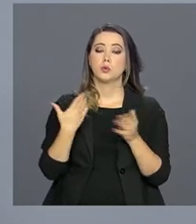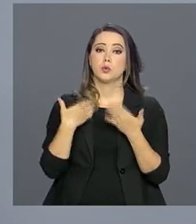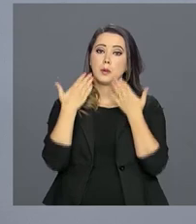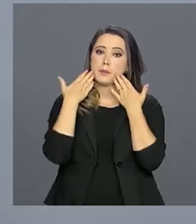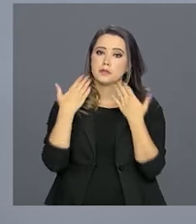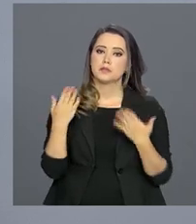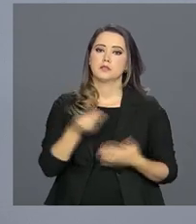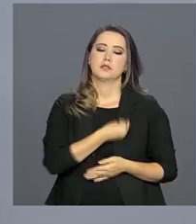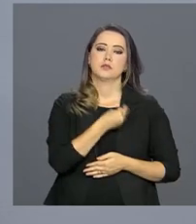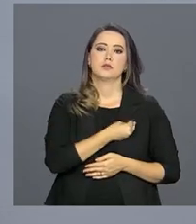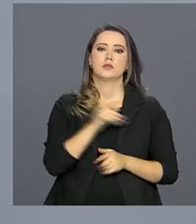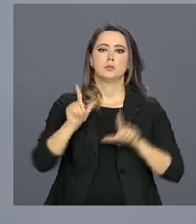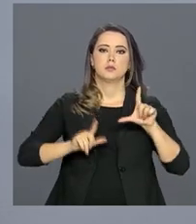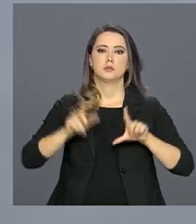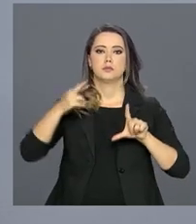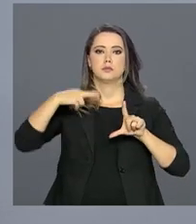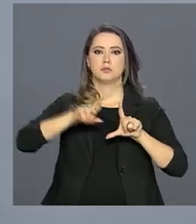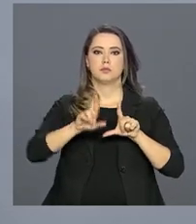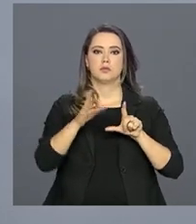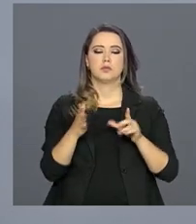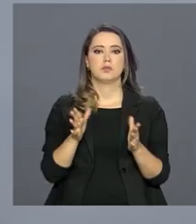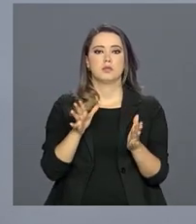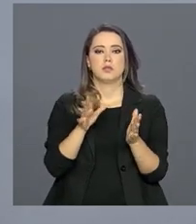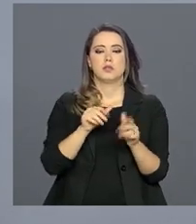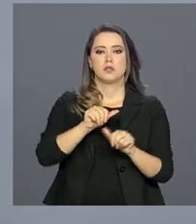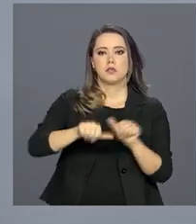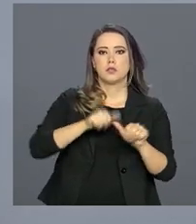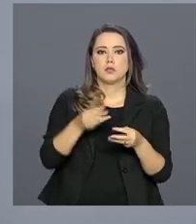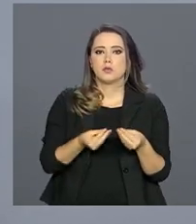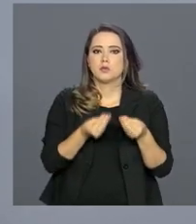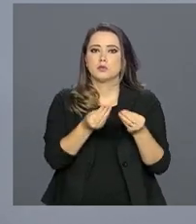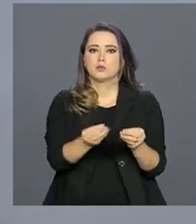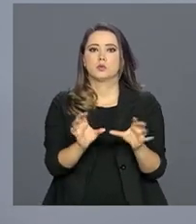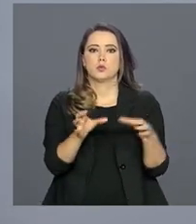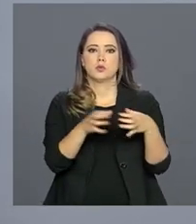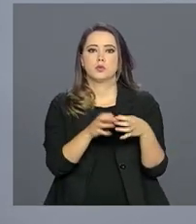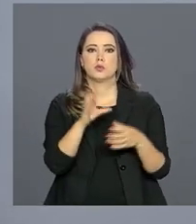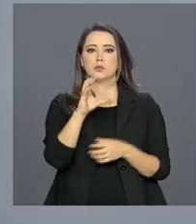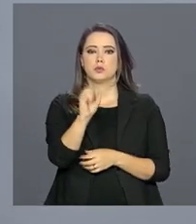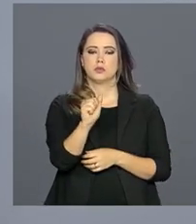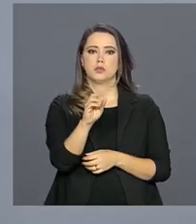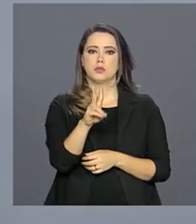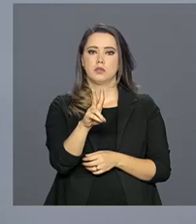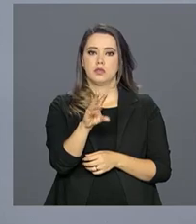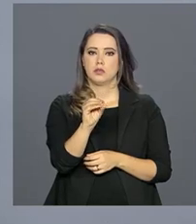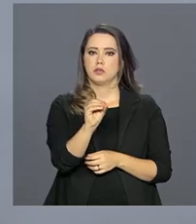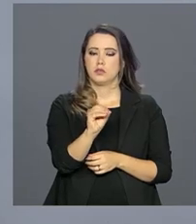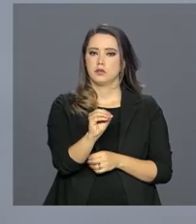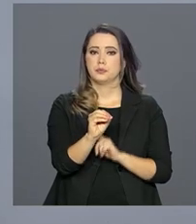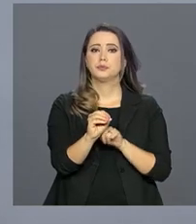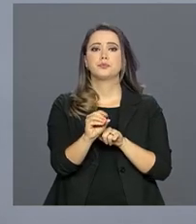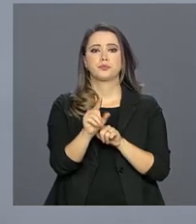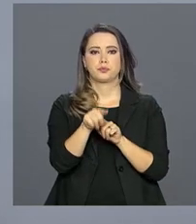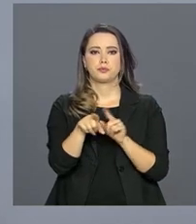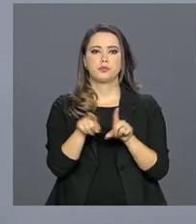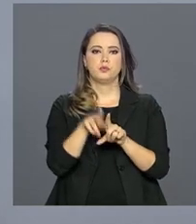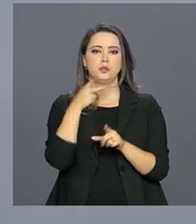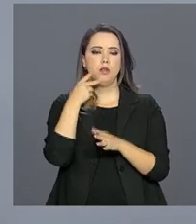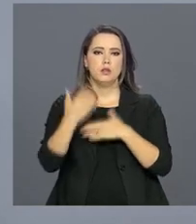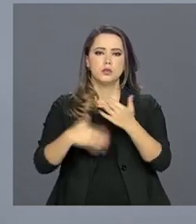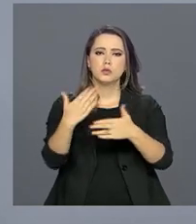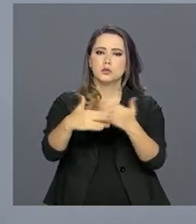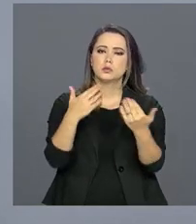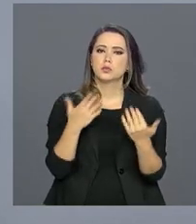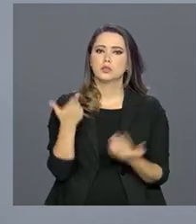vivo aqui pela nbr e passou a presidência do grupo para cabo verde em seu discurso o presidente michel temer falou dos progressos